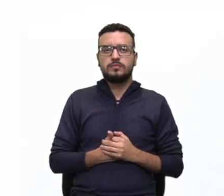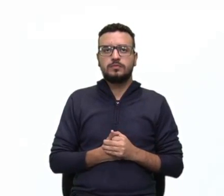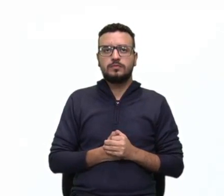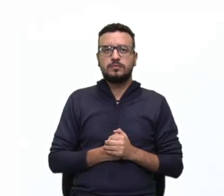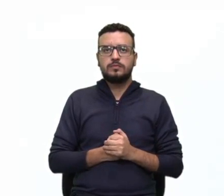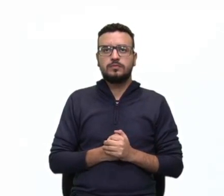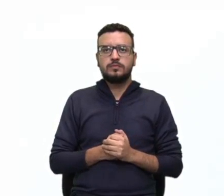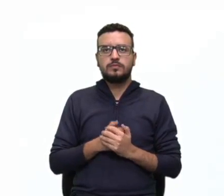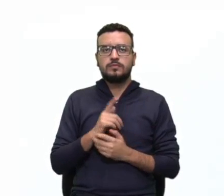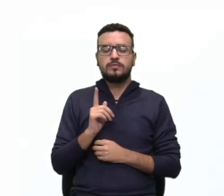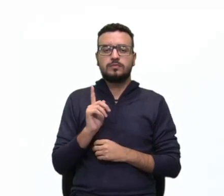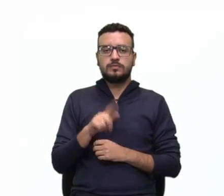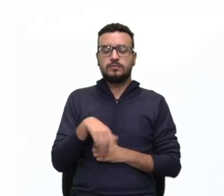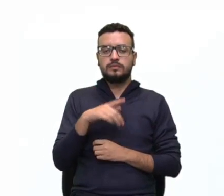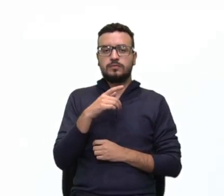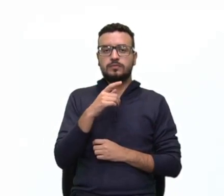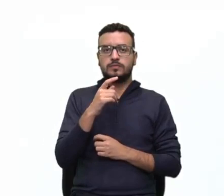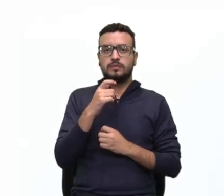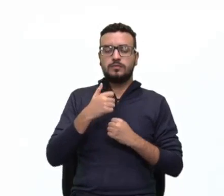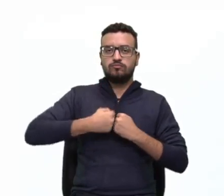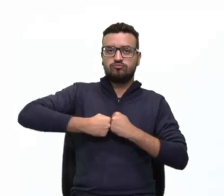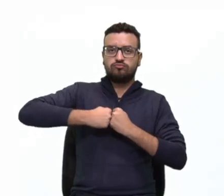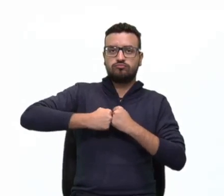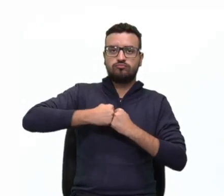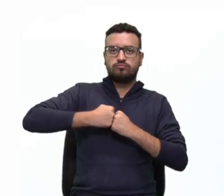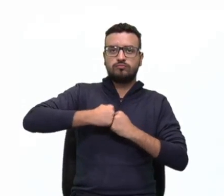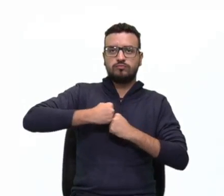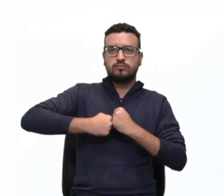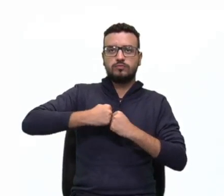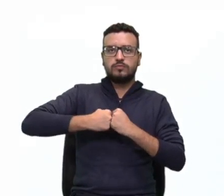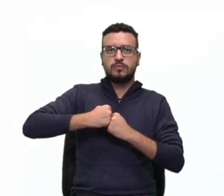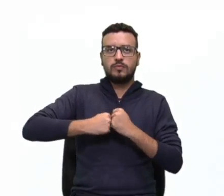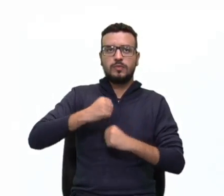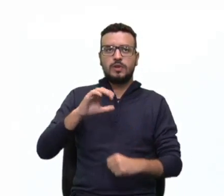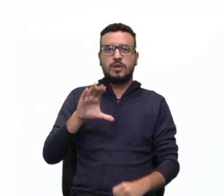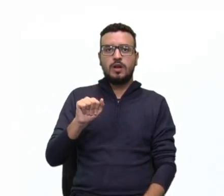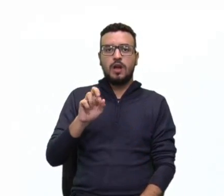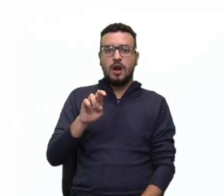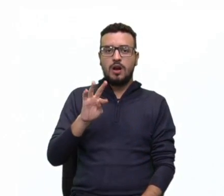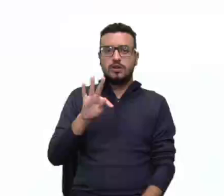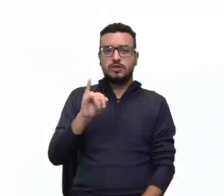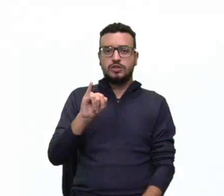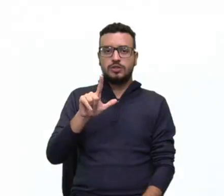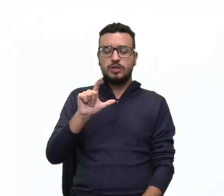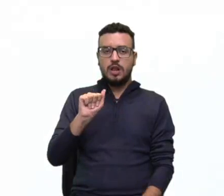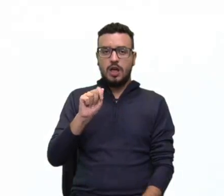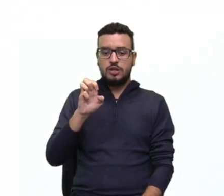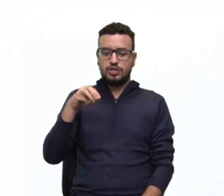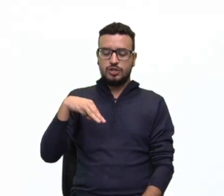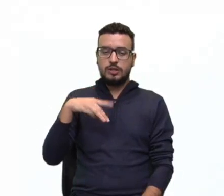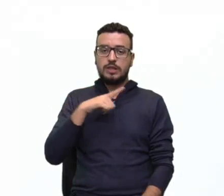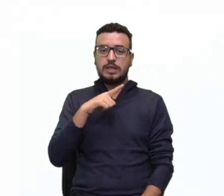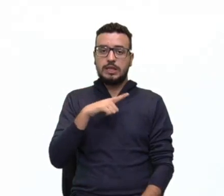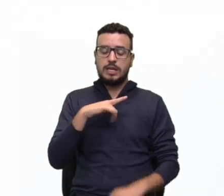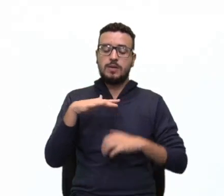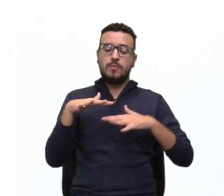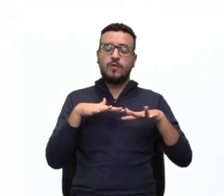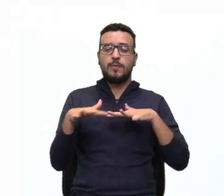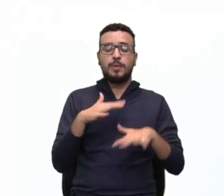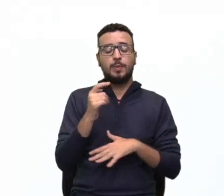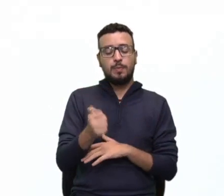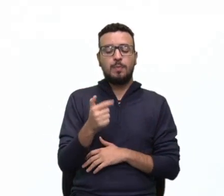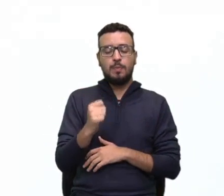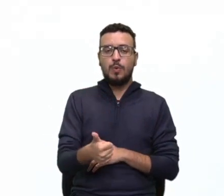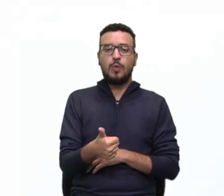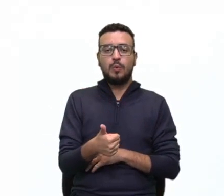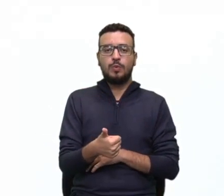A articulação cartilaginosa, ela ajuda principalmente, ela causa movimentos limitados e de pequena amplitude. Então, não